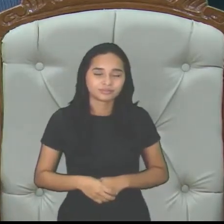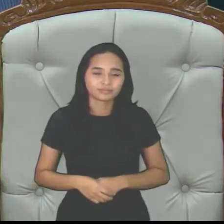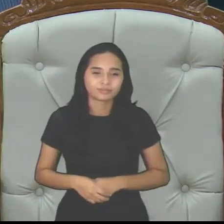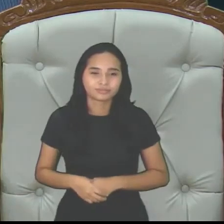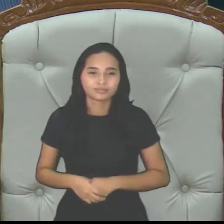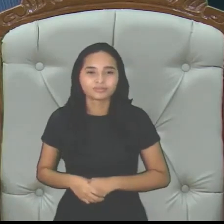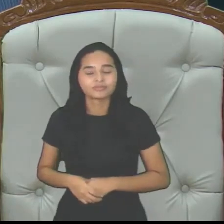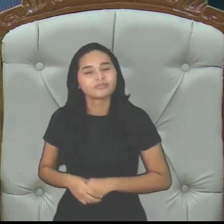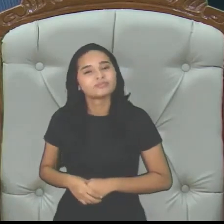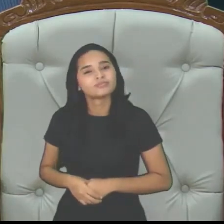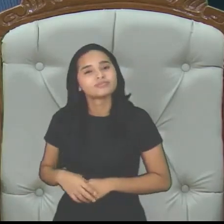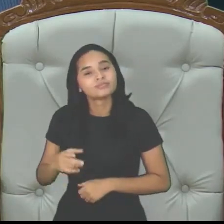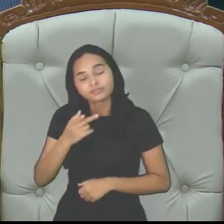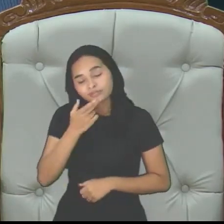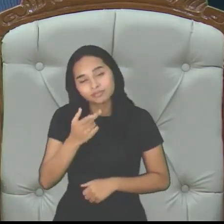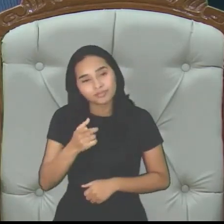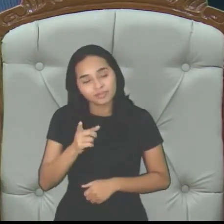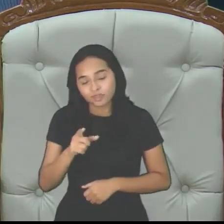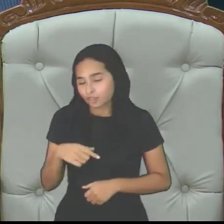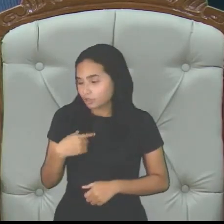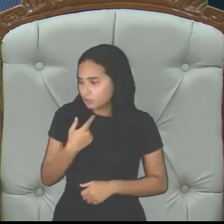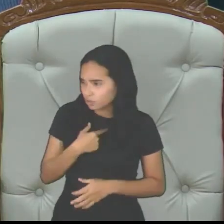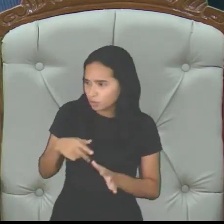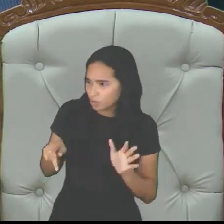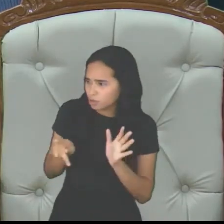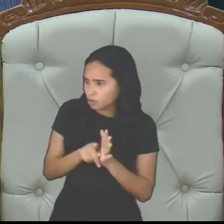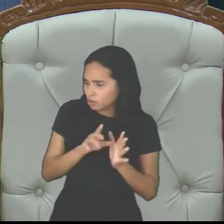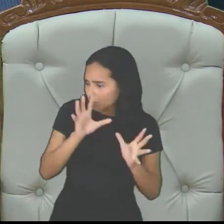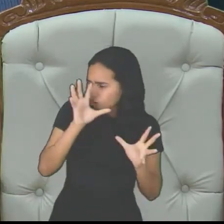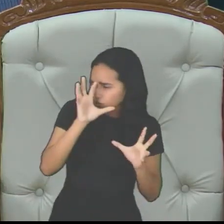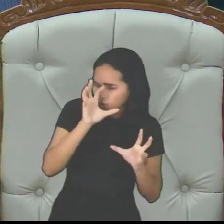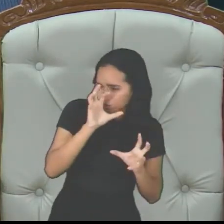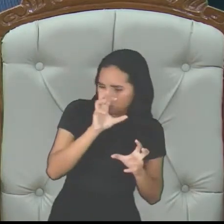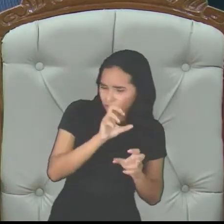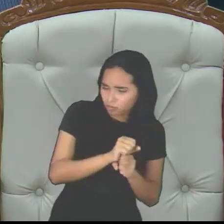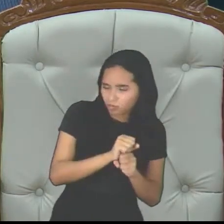E ele disse que nós não somos mais das trevas.